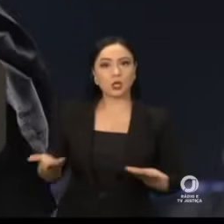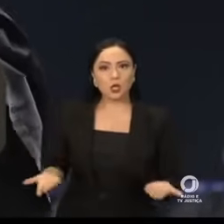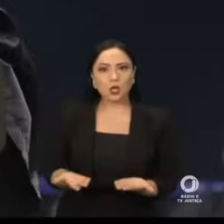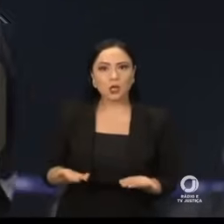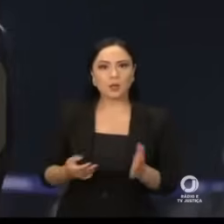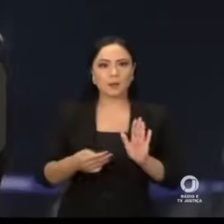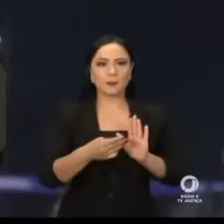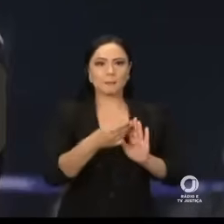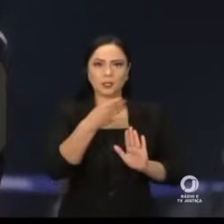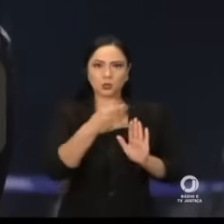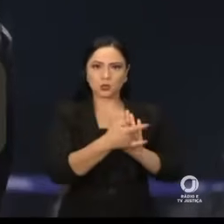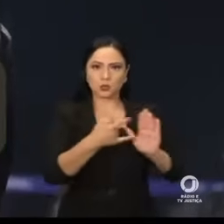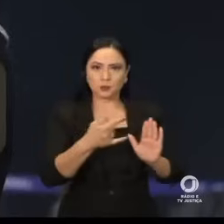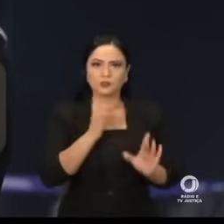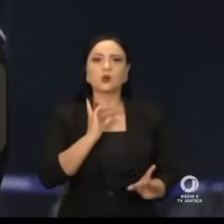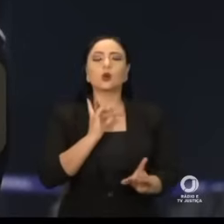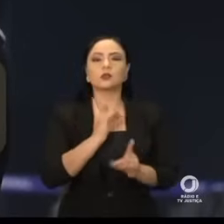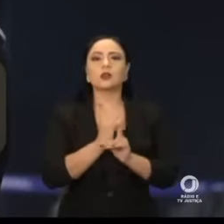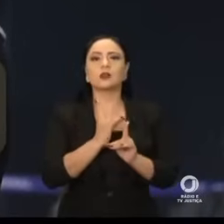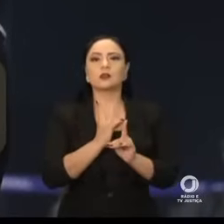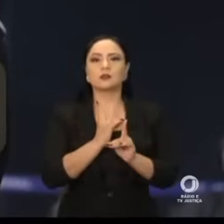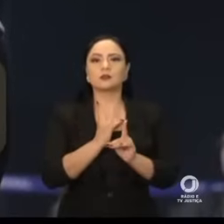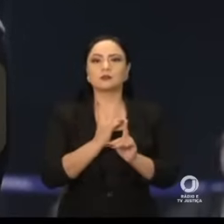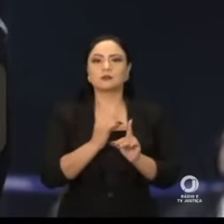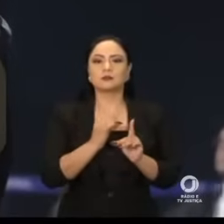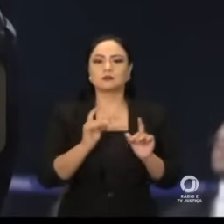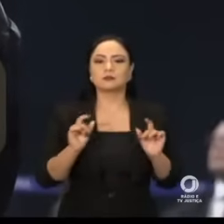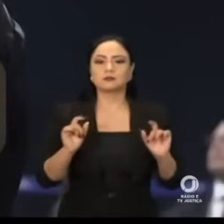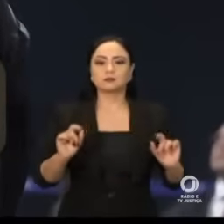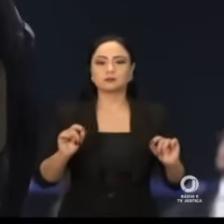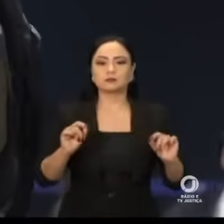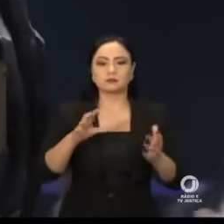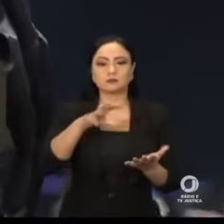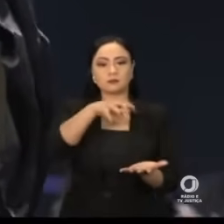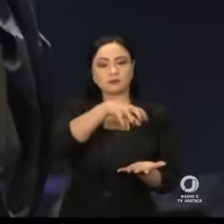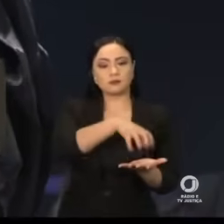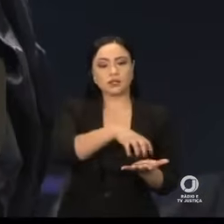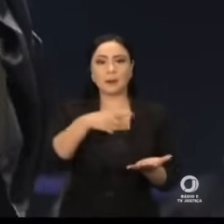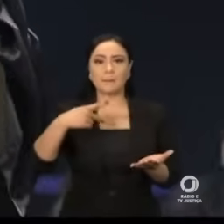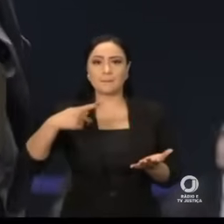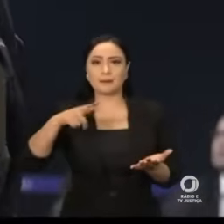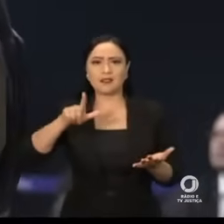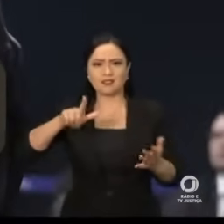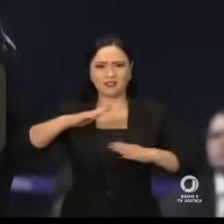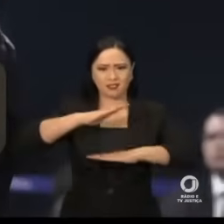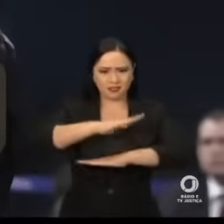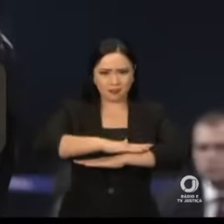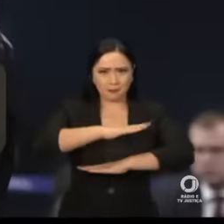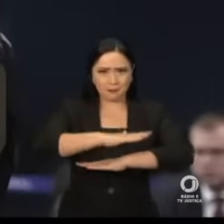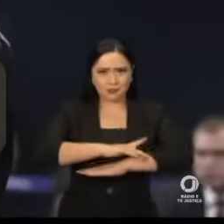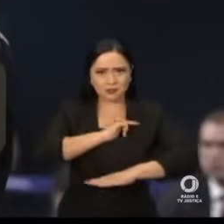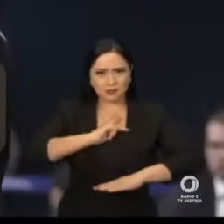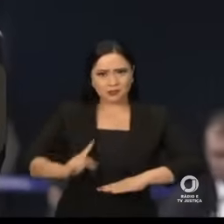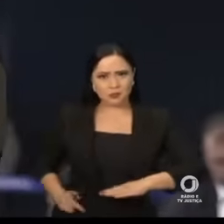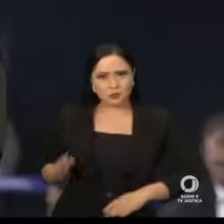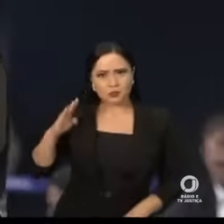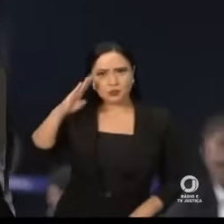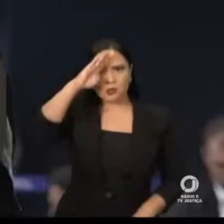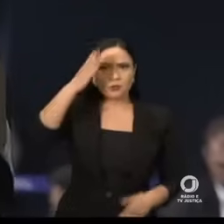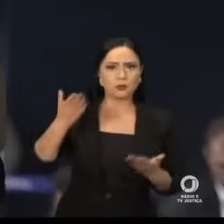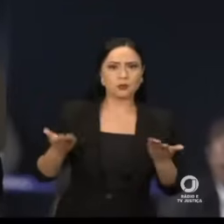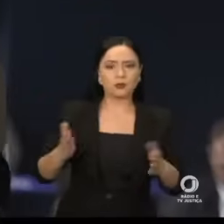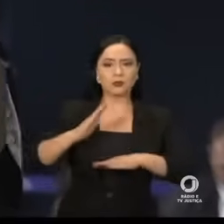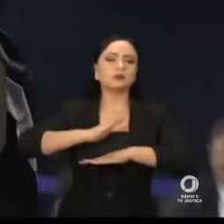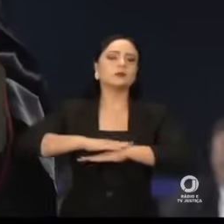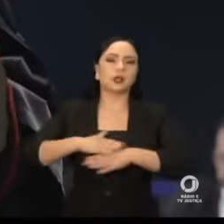minuta foi encontrada na sede do PL, na mesa do presidente Bolsonaro. Na